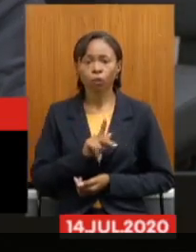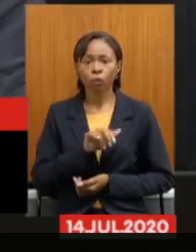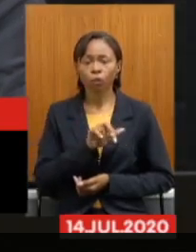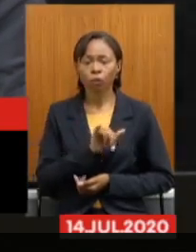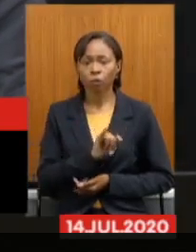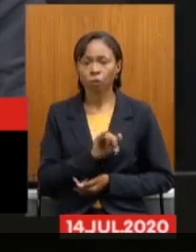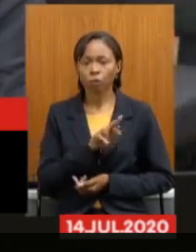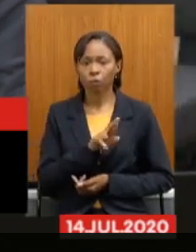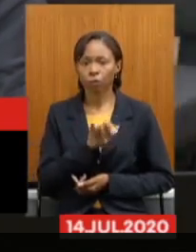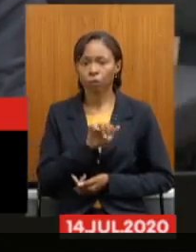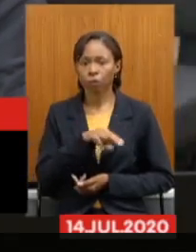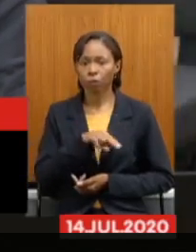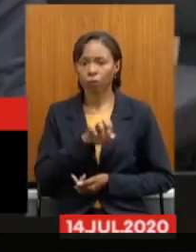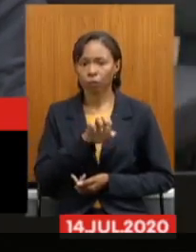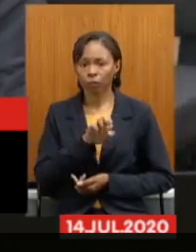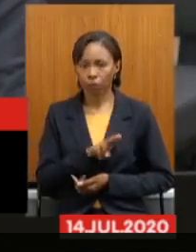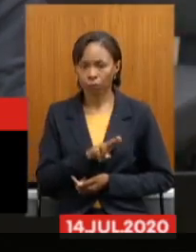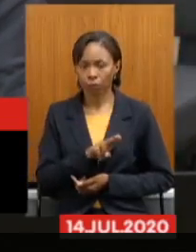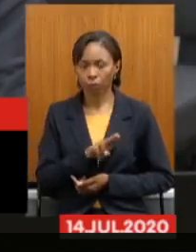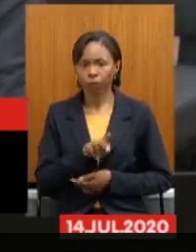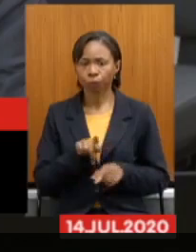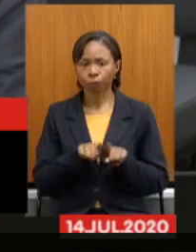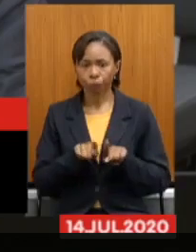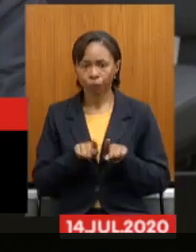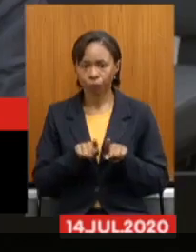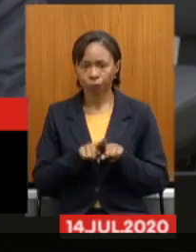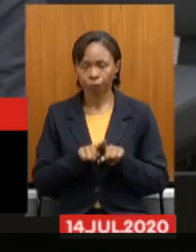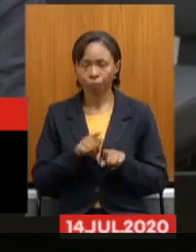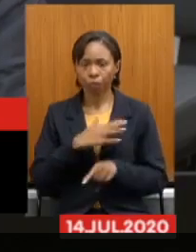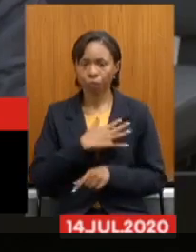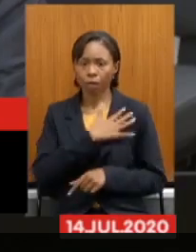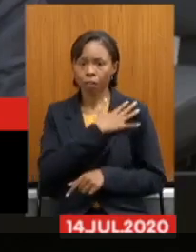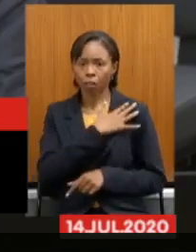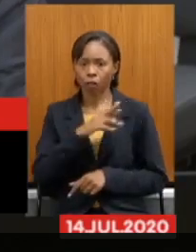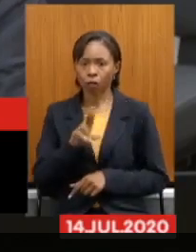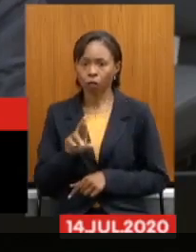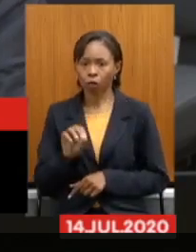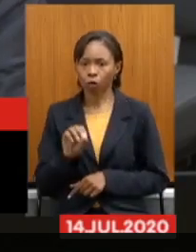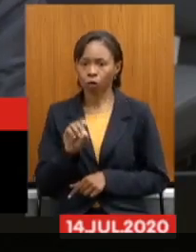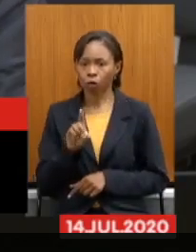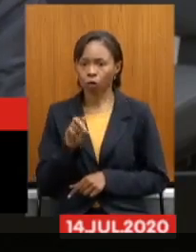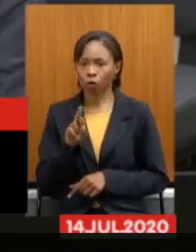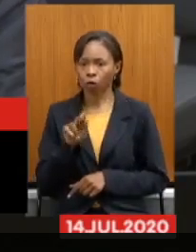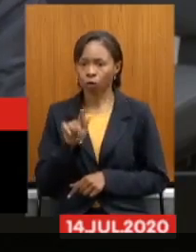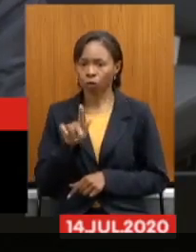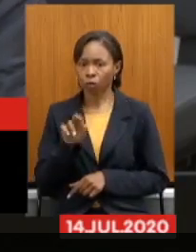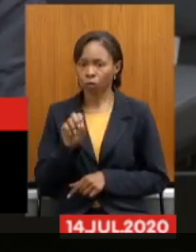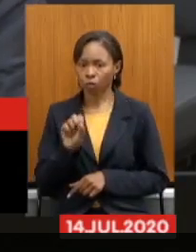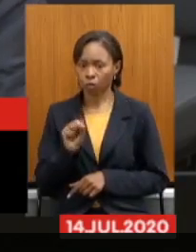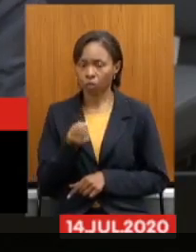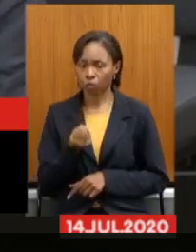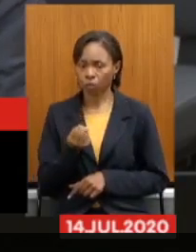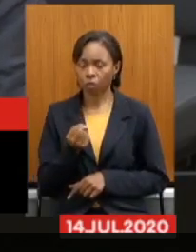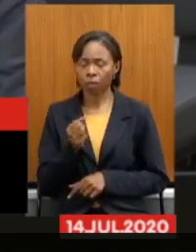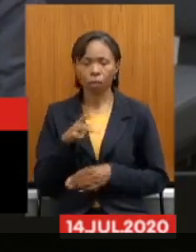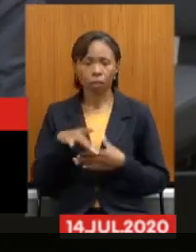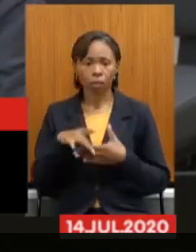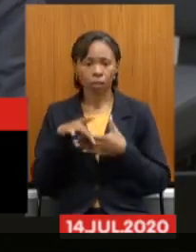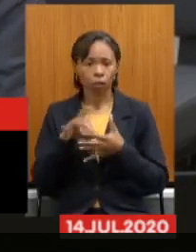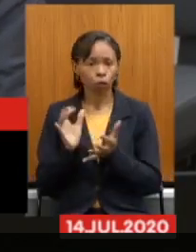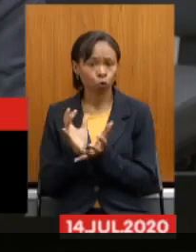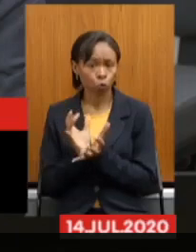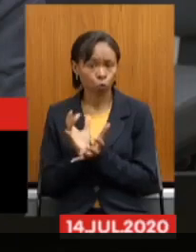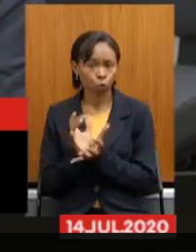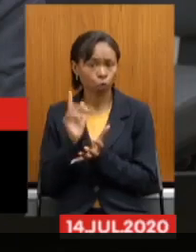Irineu, também presente deputado Sargento Rodrigues, o líder do Bloco Minas Tem